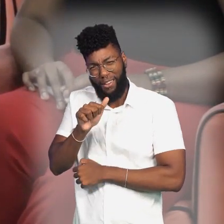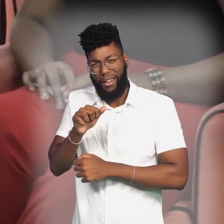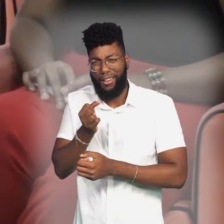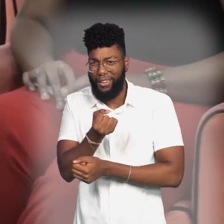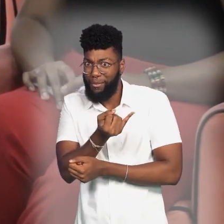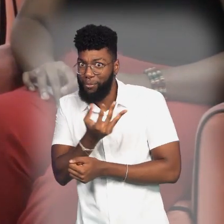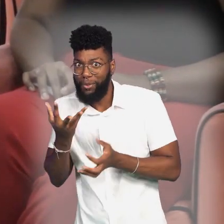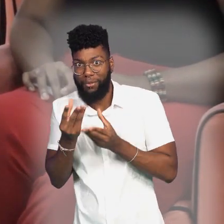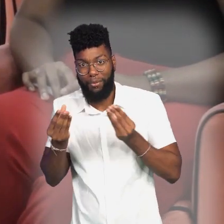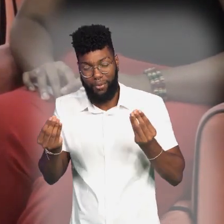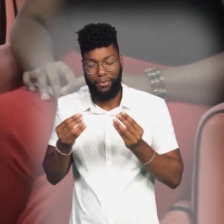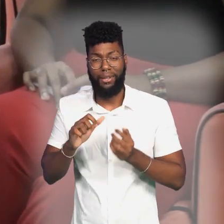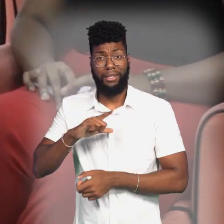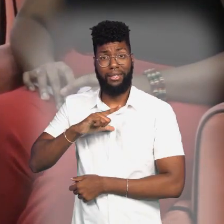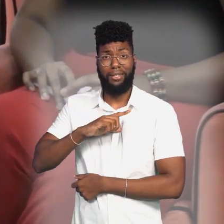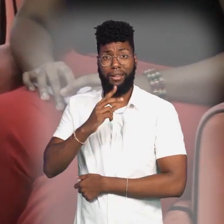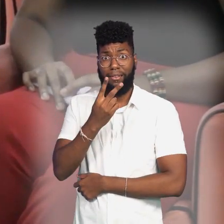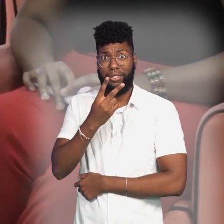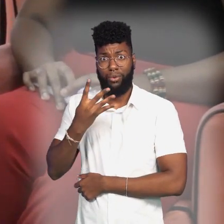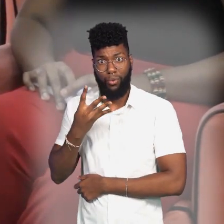24 irmãos, as pessoas,